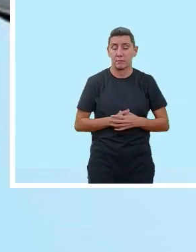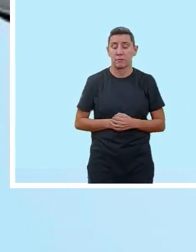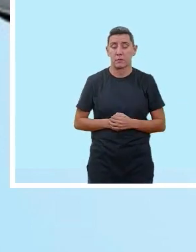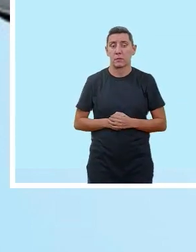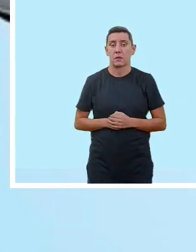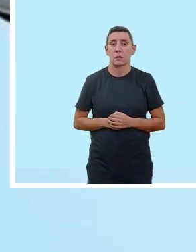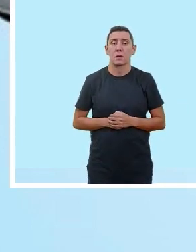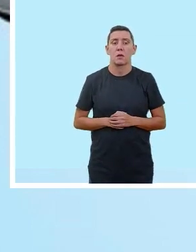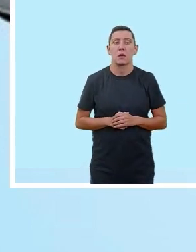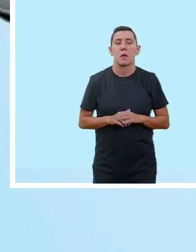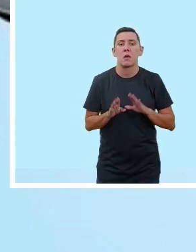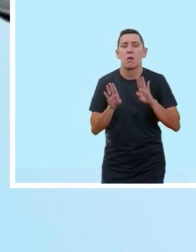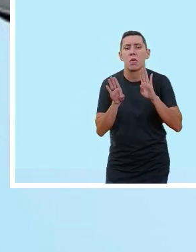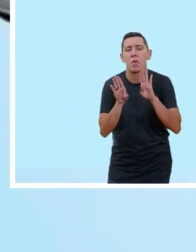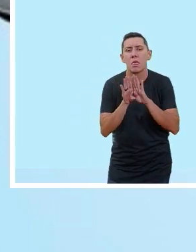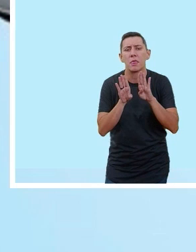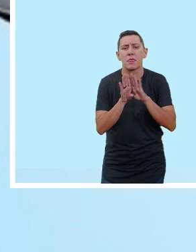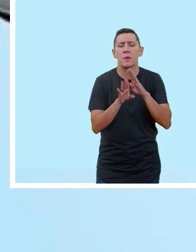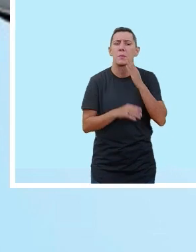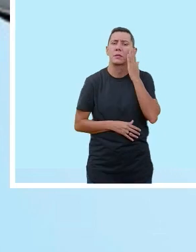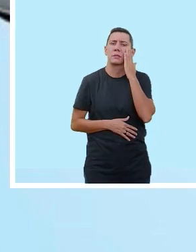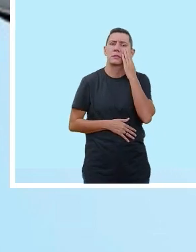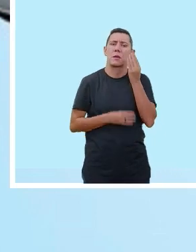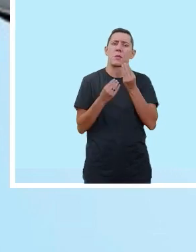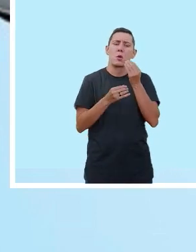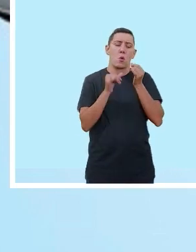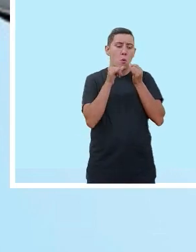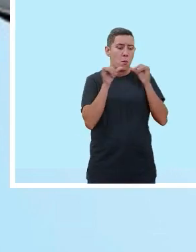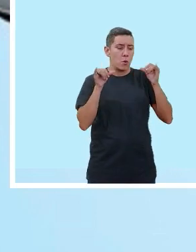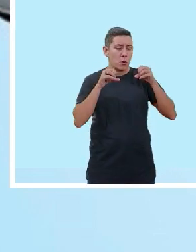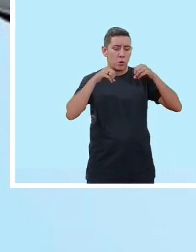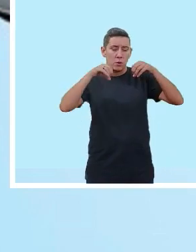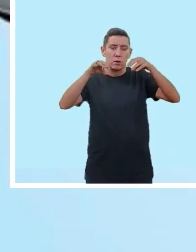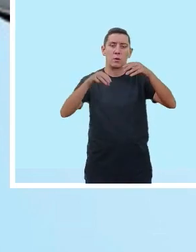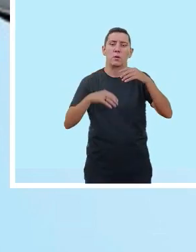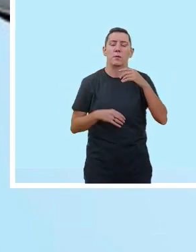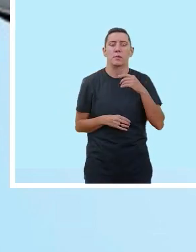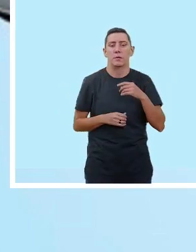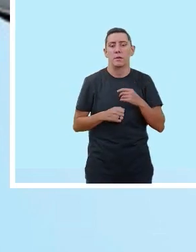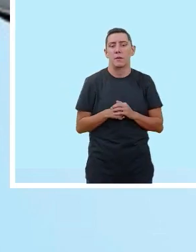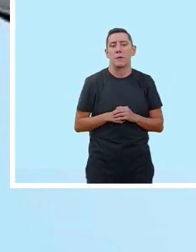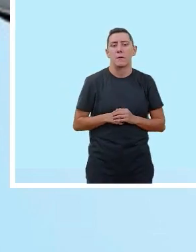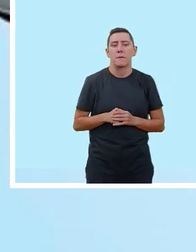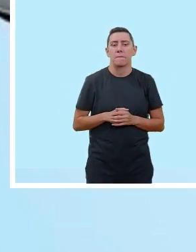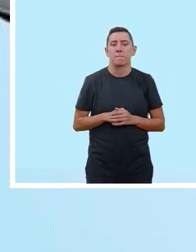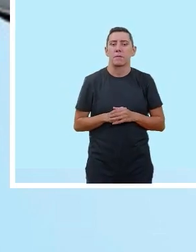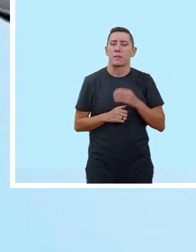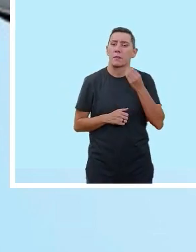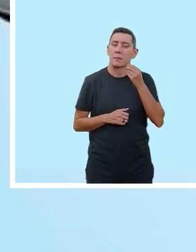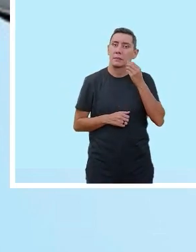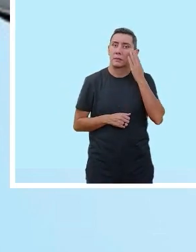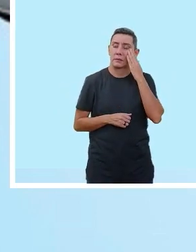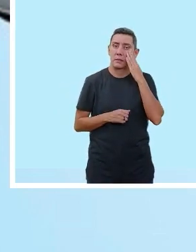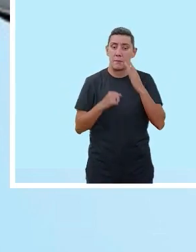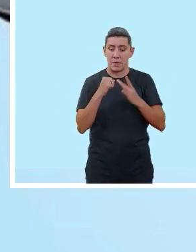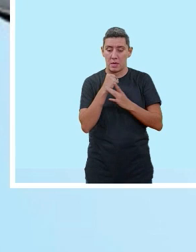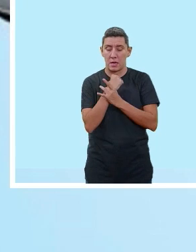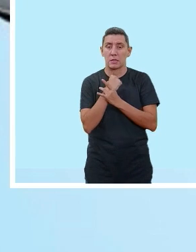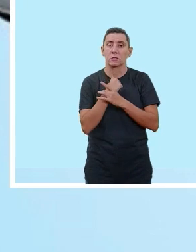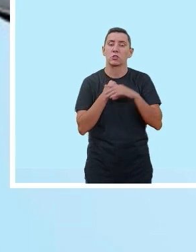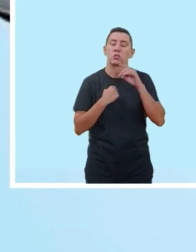conexão à rede de energia elétrica, né? O grid propriamente dito. A gente tem que garantir que todas essas